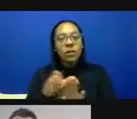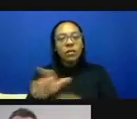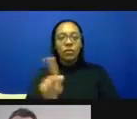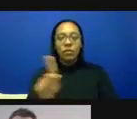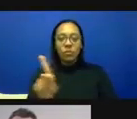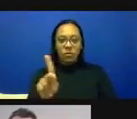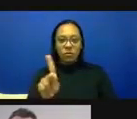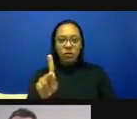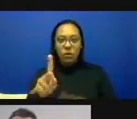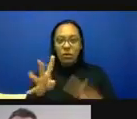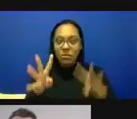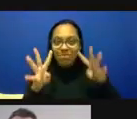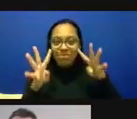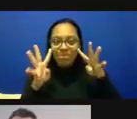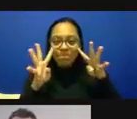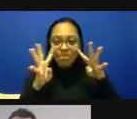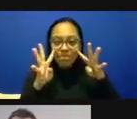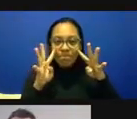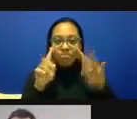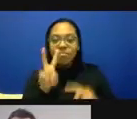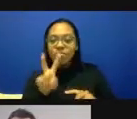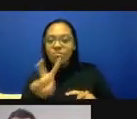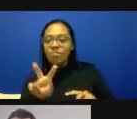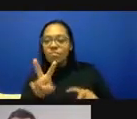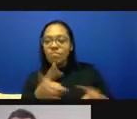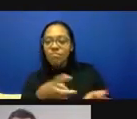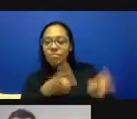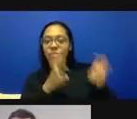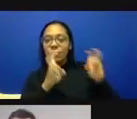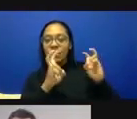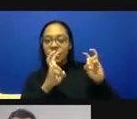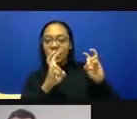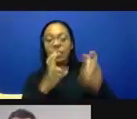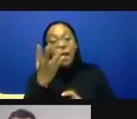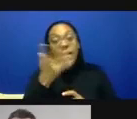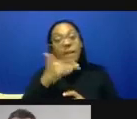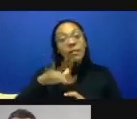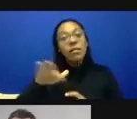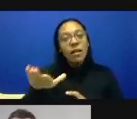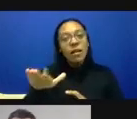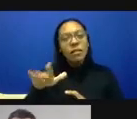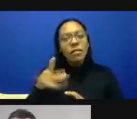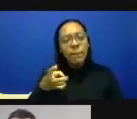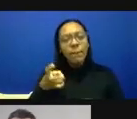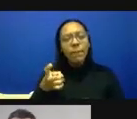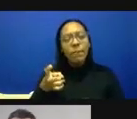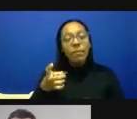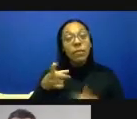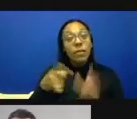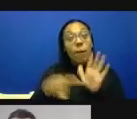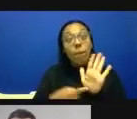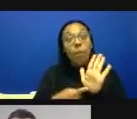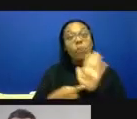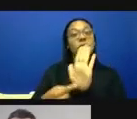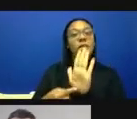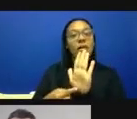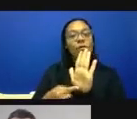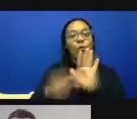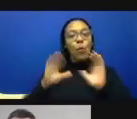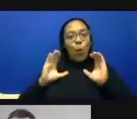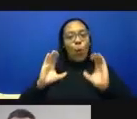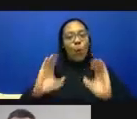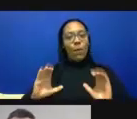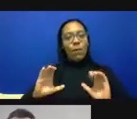alertas nesse sentido também, porque talvez a criança esteja dando sinais. Então, como que a gente